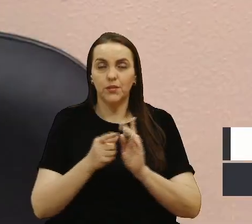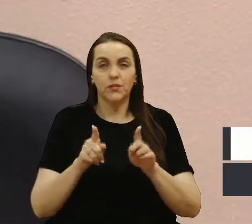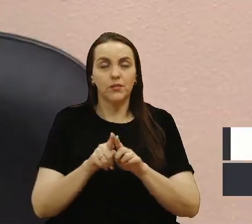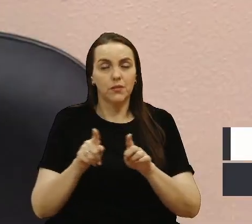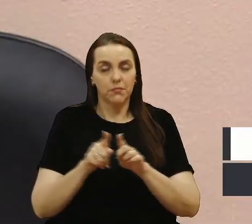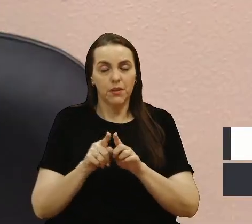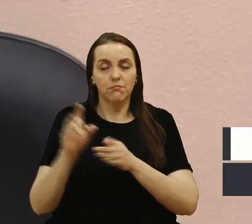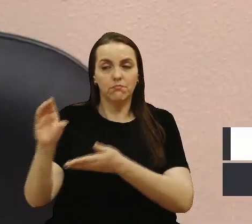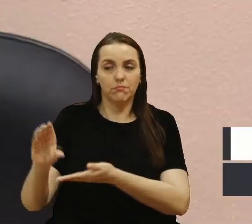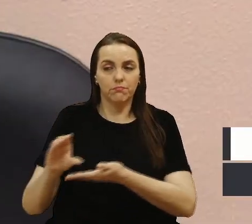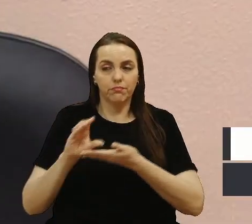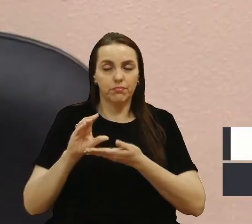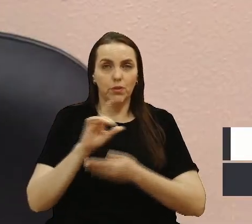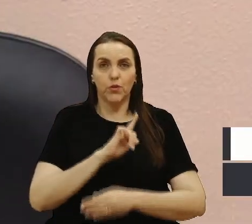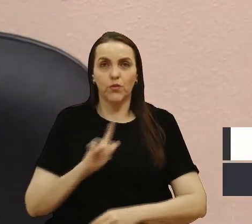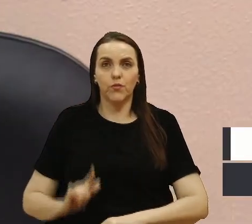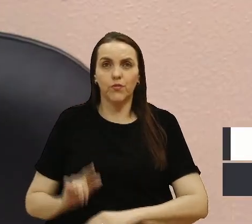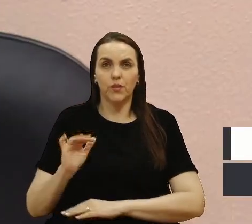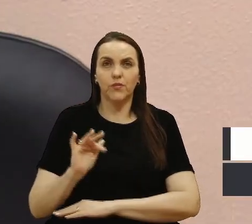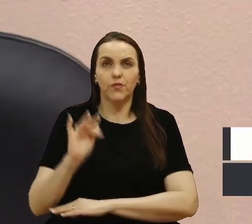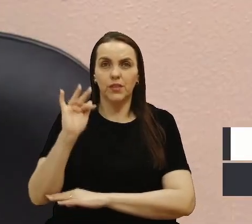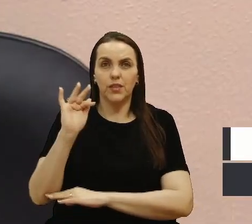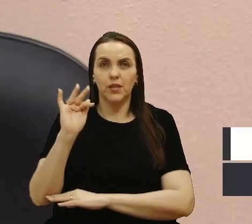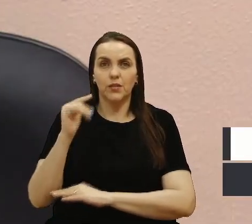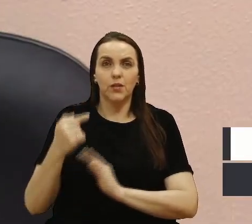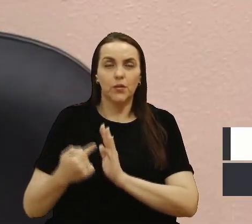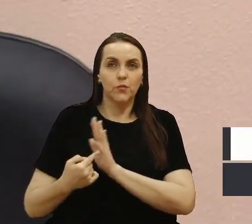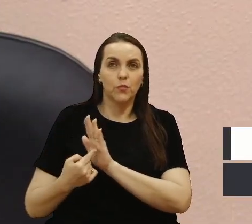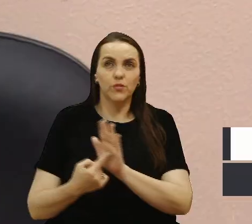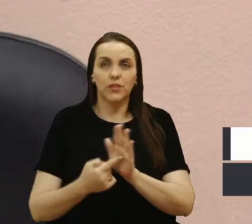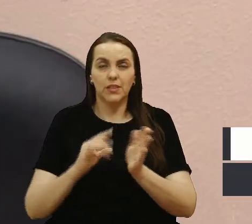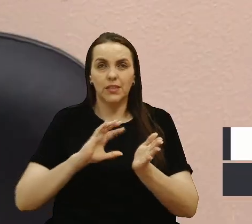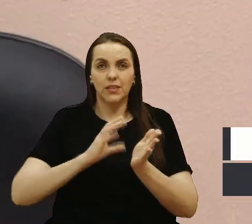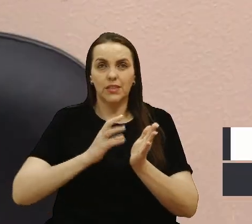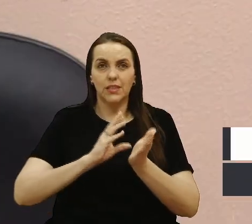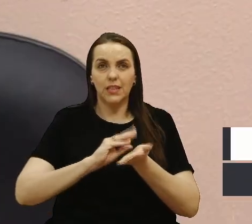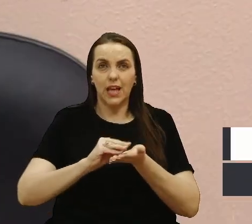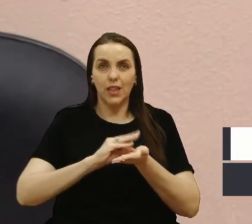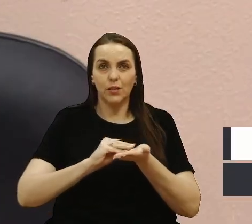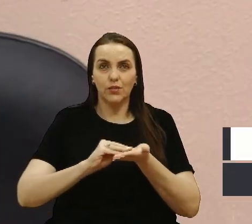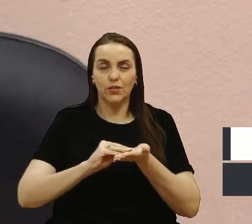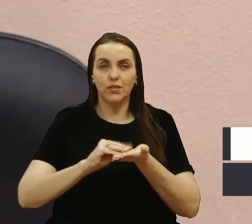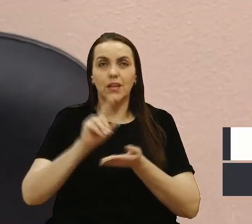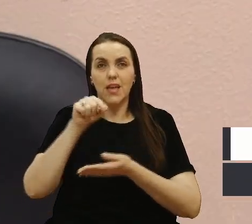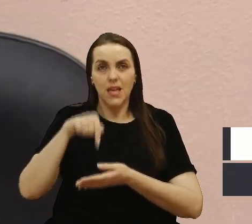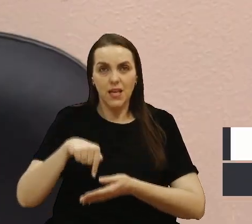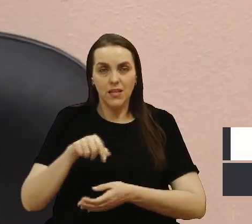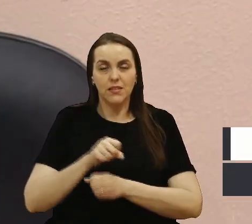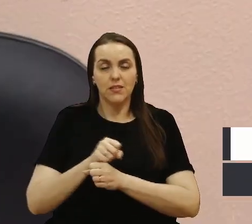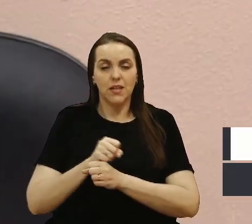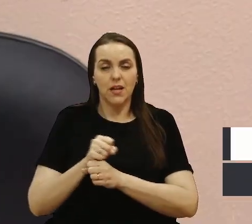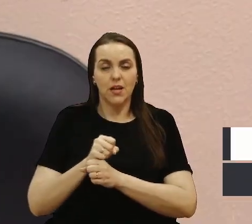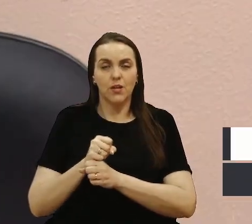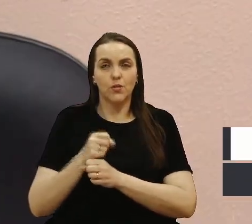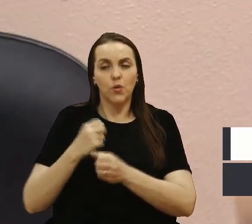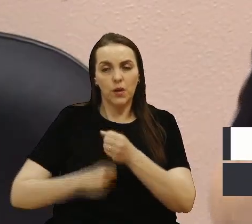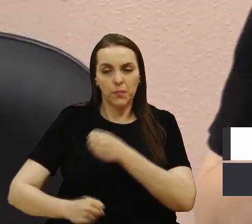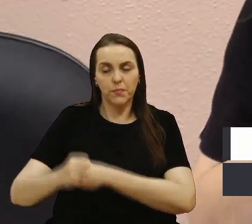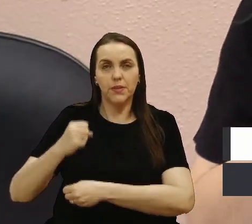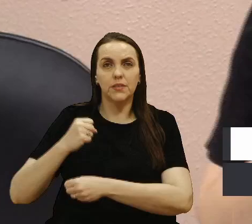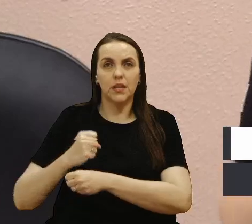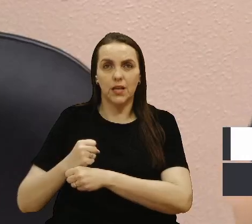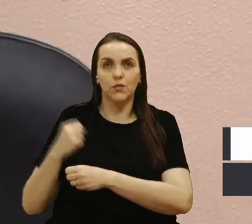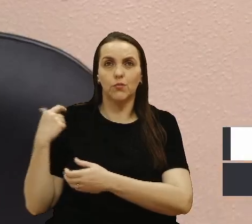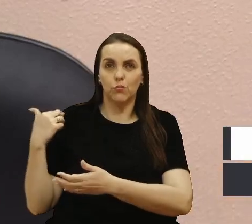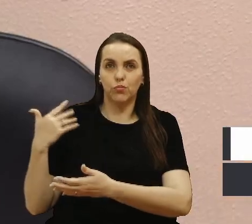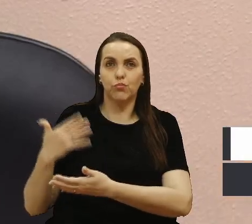do governo federal e ficou demonstrado em dados que nesse ano, no ano passado, nesses últimos anos de